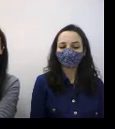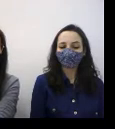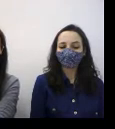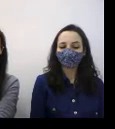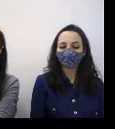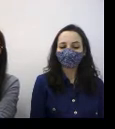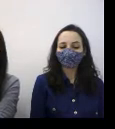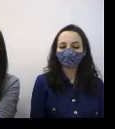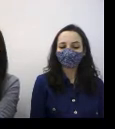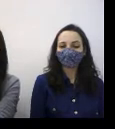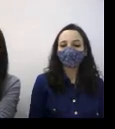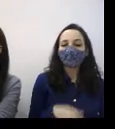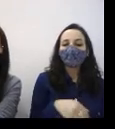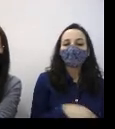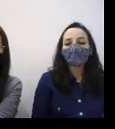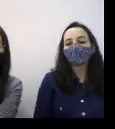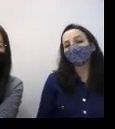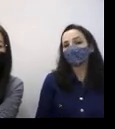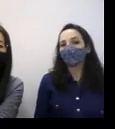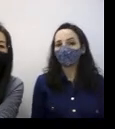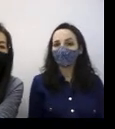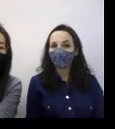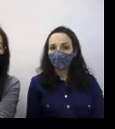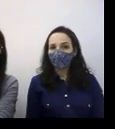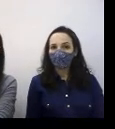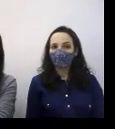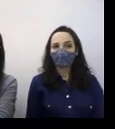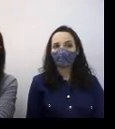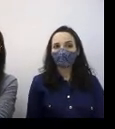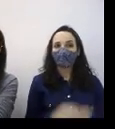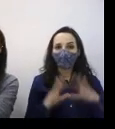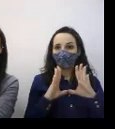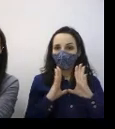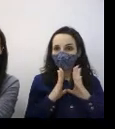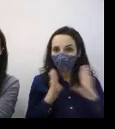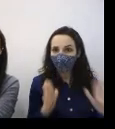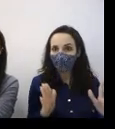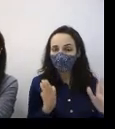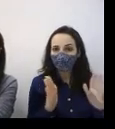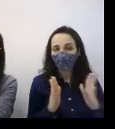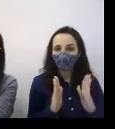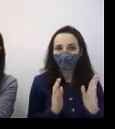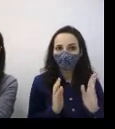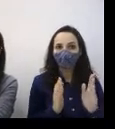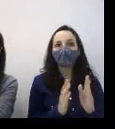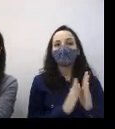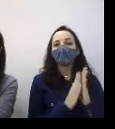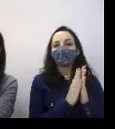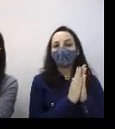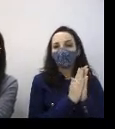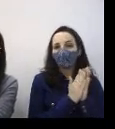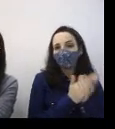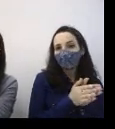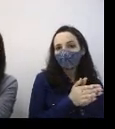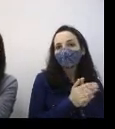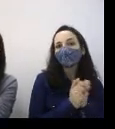diferenciado para as crianças. E aí a gente trouxe aqui para deixar um pouco mais clara essa diferença, o